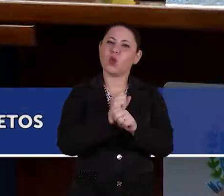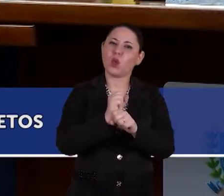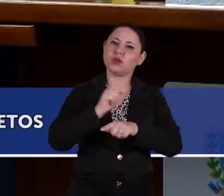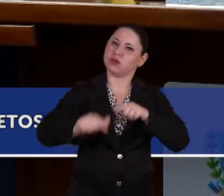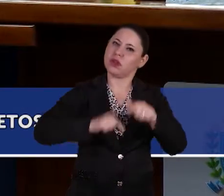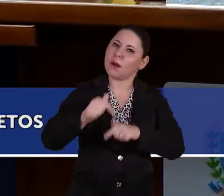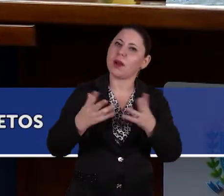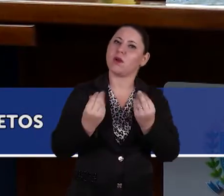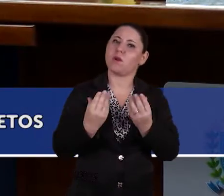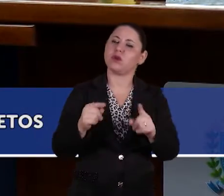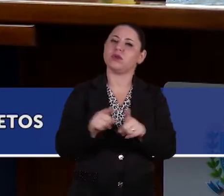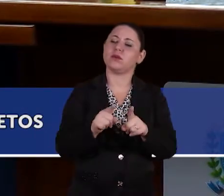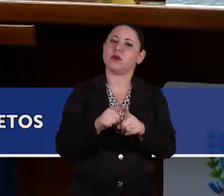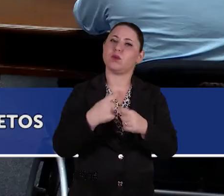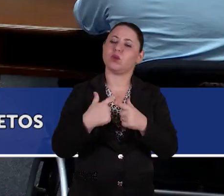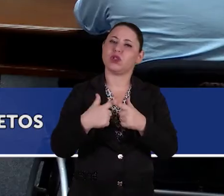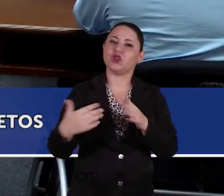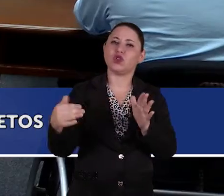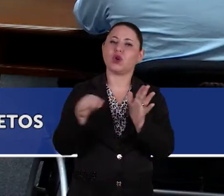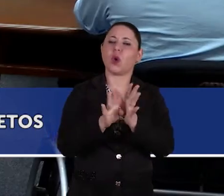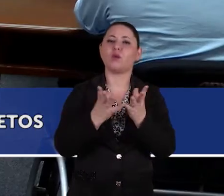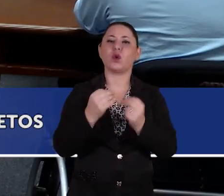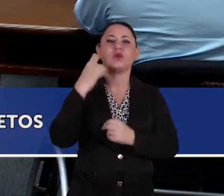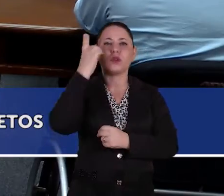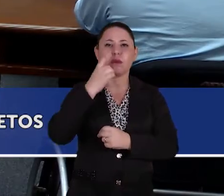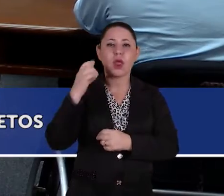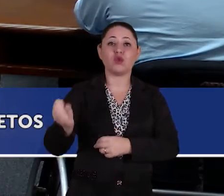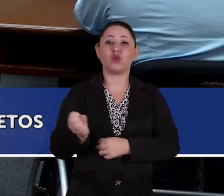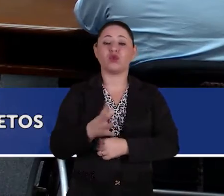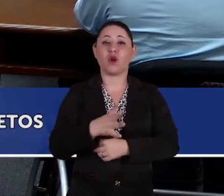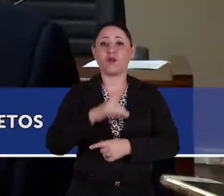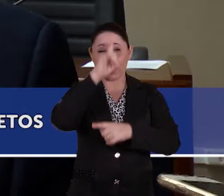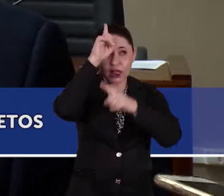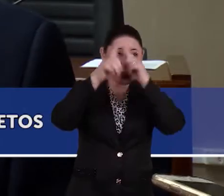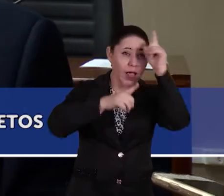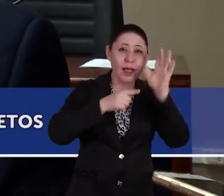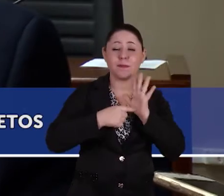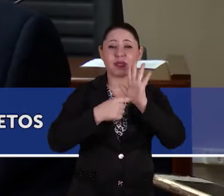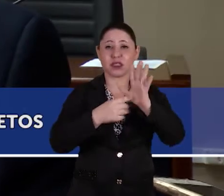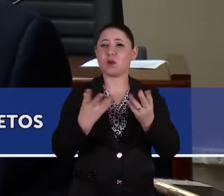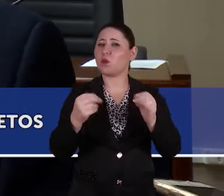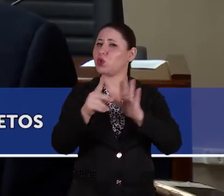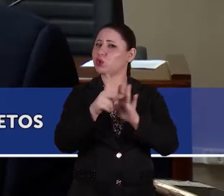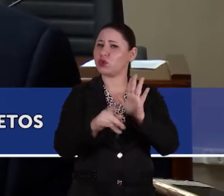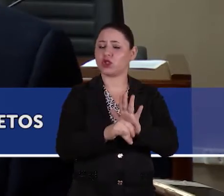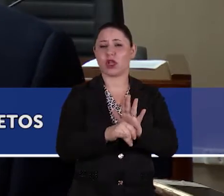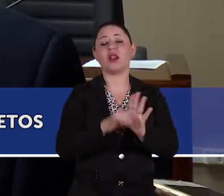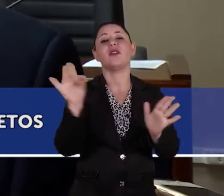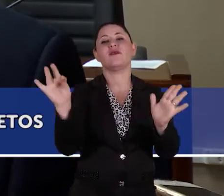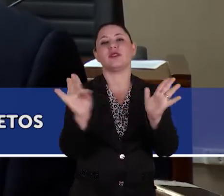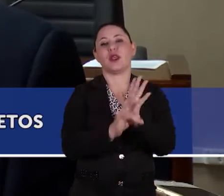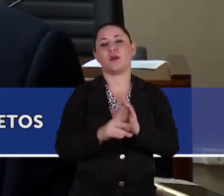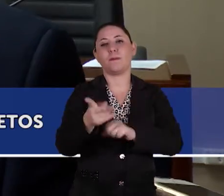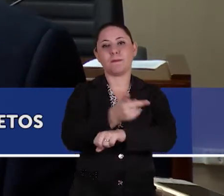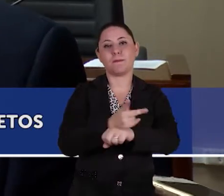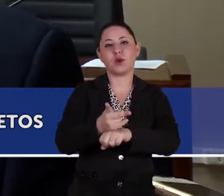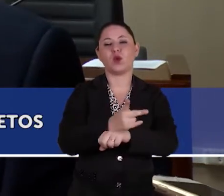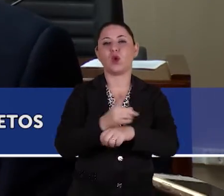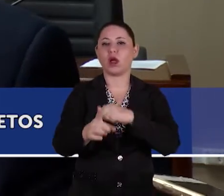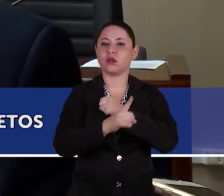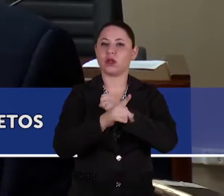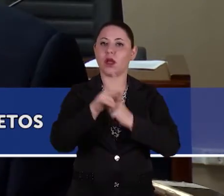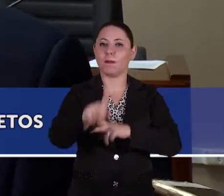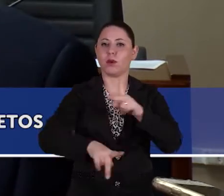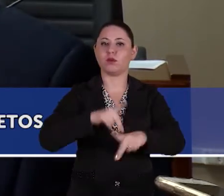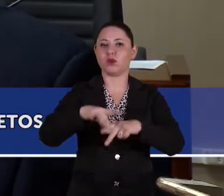ano de muito trabalho também, né? Chegou muitos parlamentares novos, que vêm com muitas ideias, apresentando muitos projetos. Na verdade, a gente procura